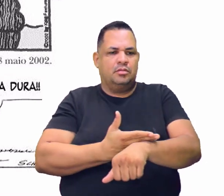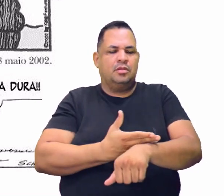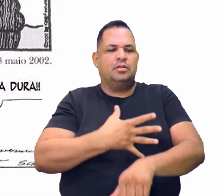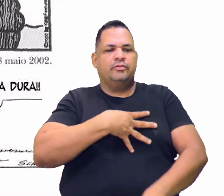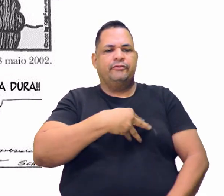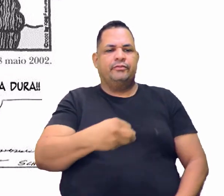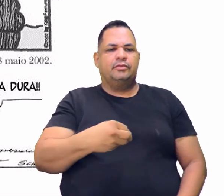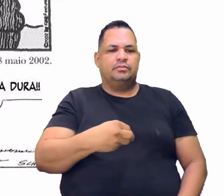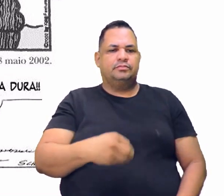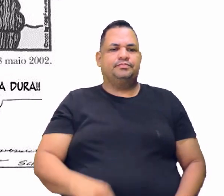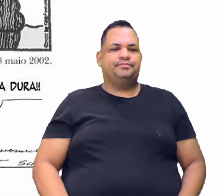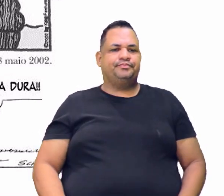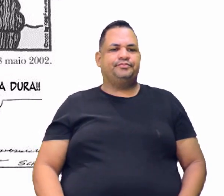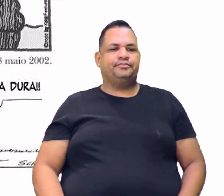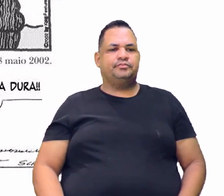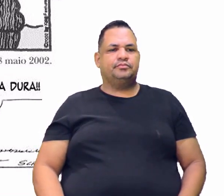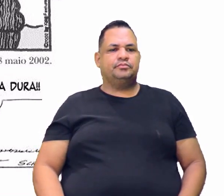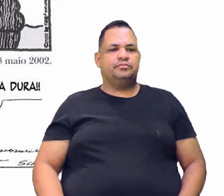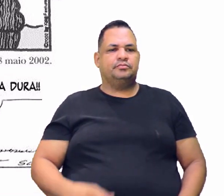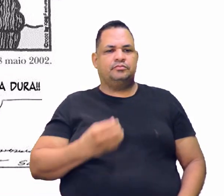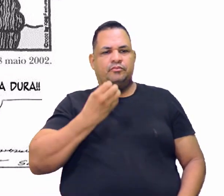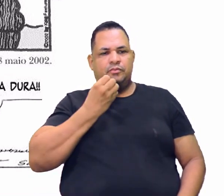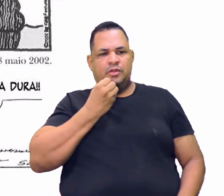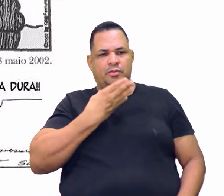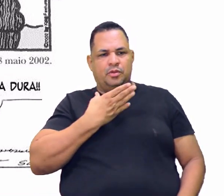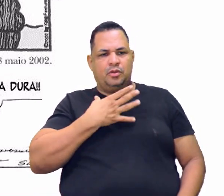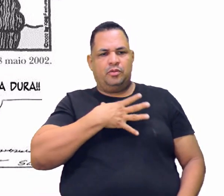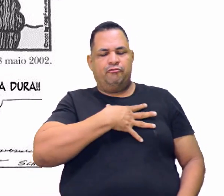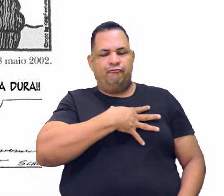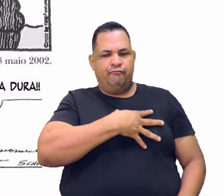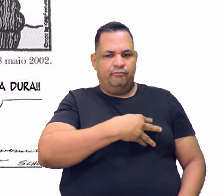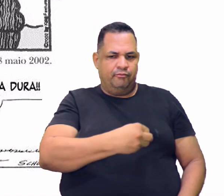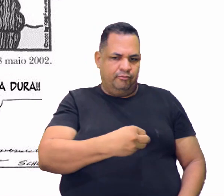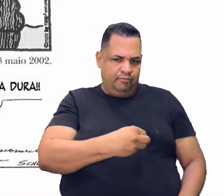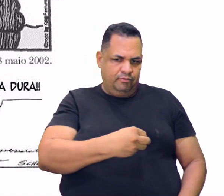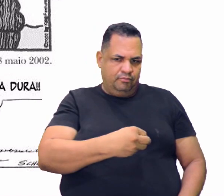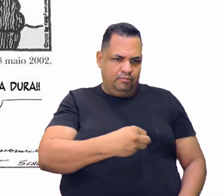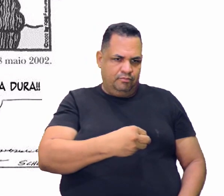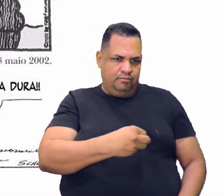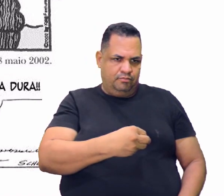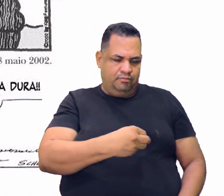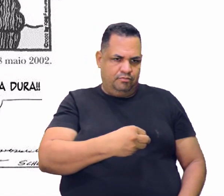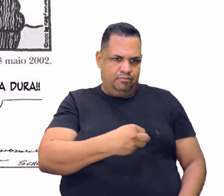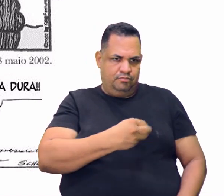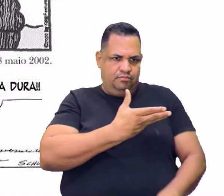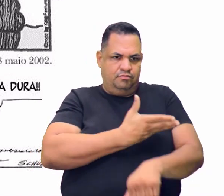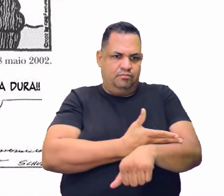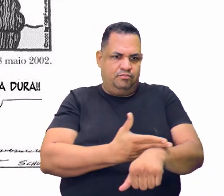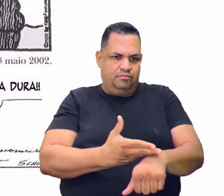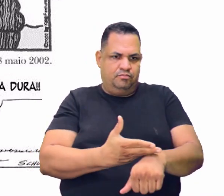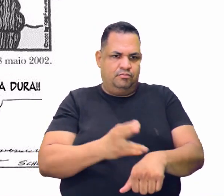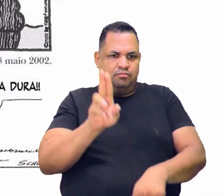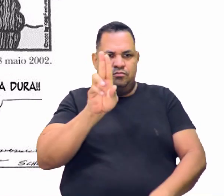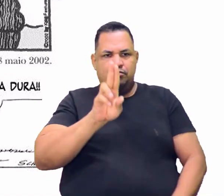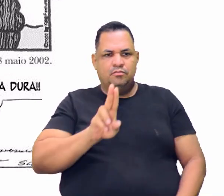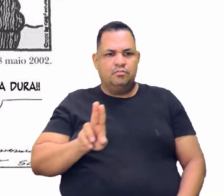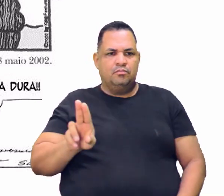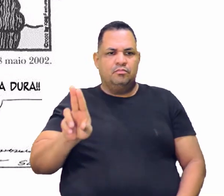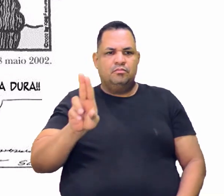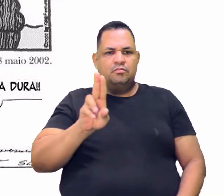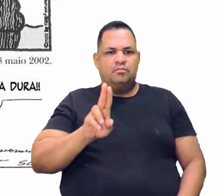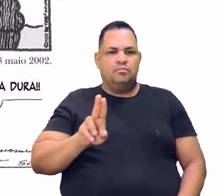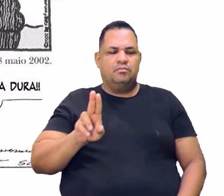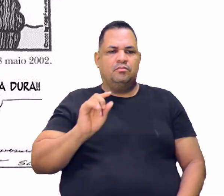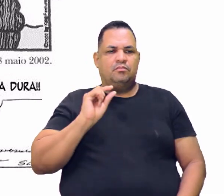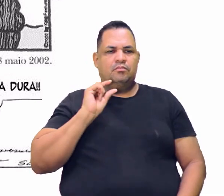filho. Olha só. Bom, filho, educado, bom. Presta atenção. Ó, usando